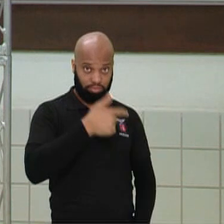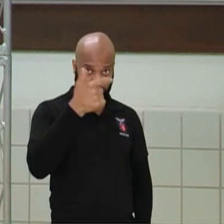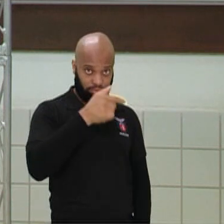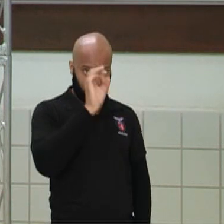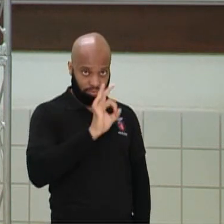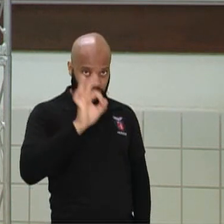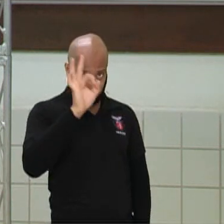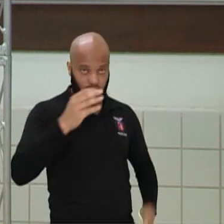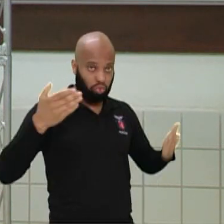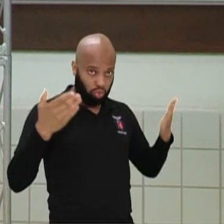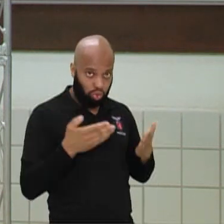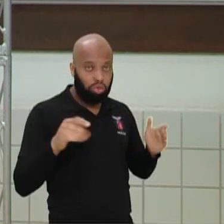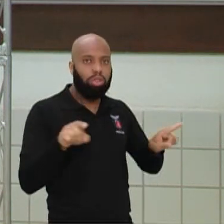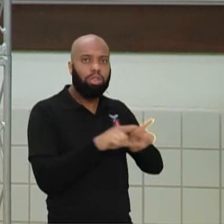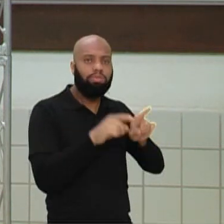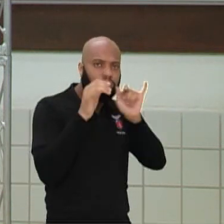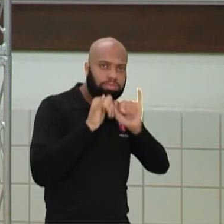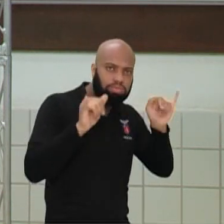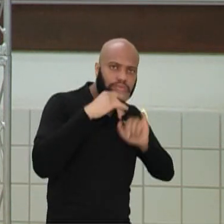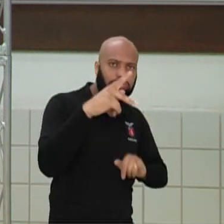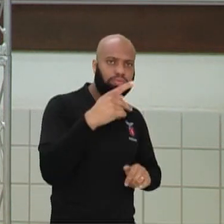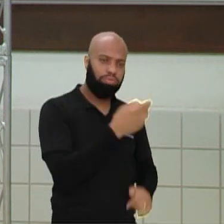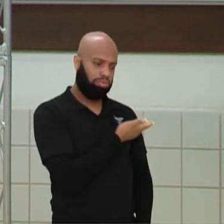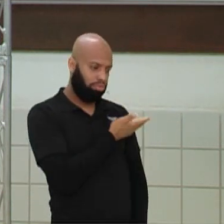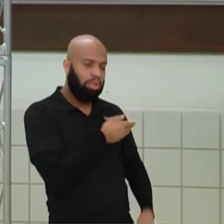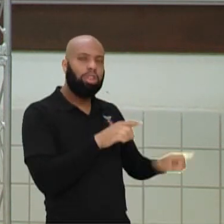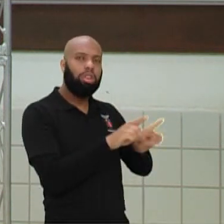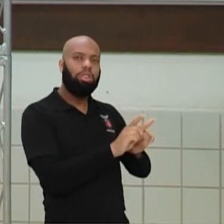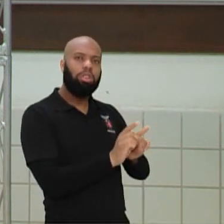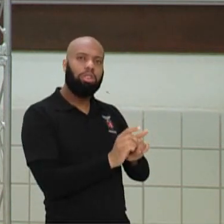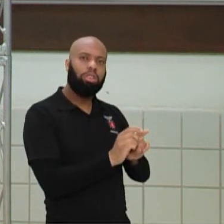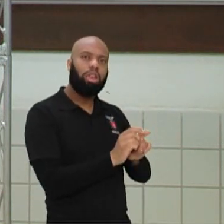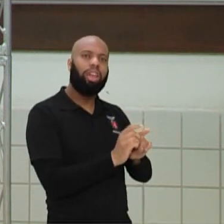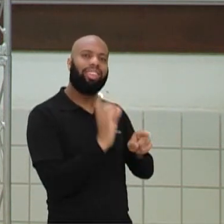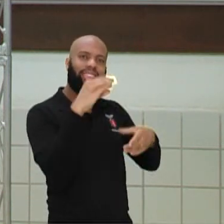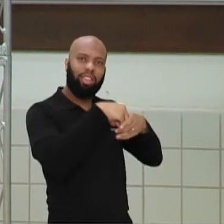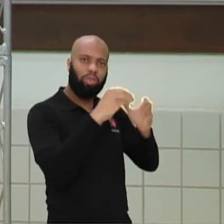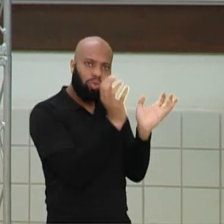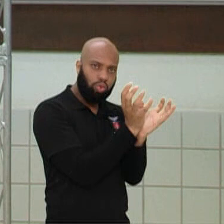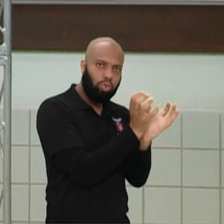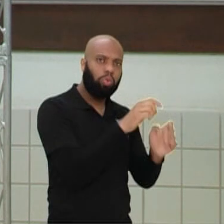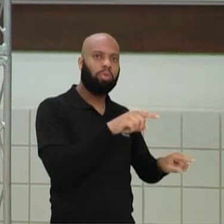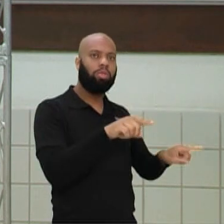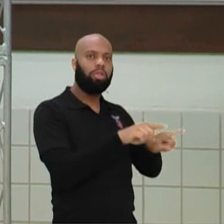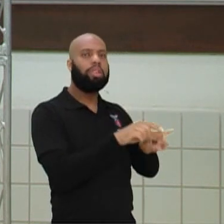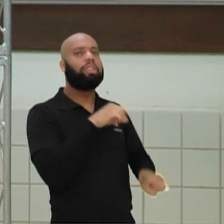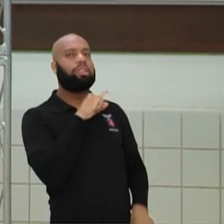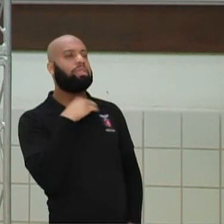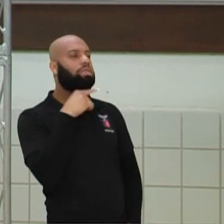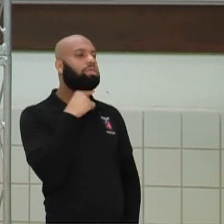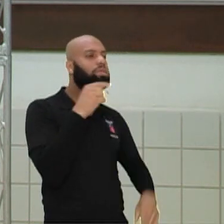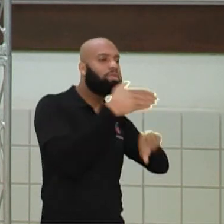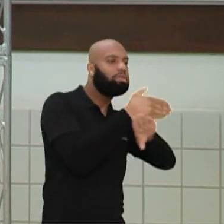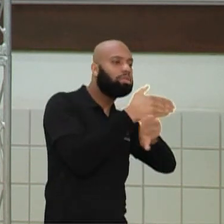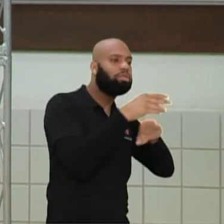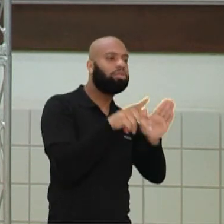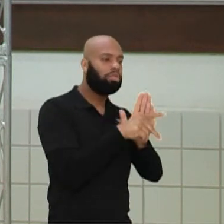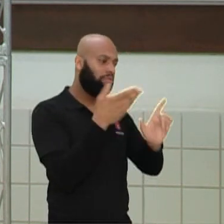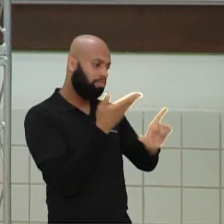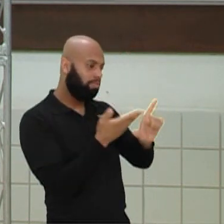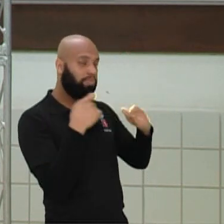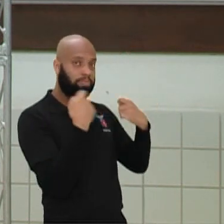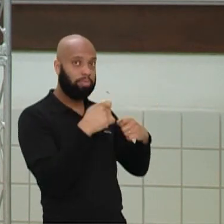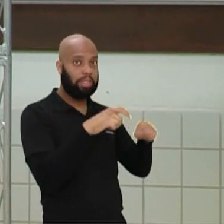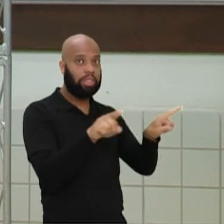os amigos, coloca nos grupos lá para todo mundo ficar sabendo. Quem não tem acesso ao Google Class, não deixar de comunicar